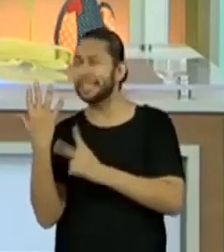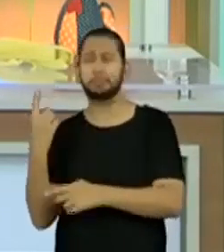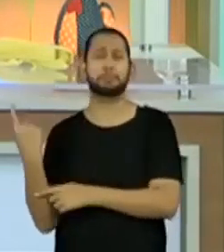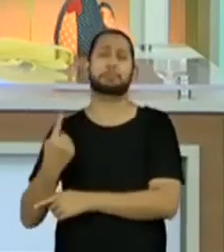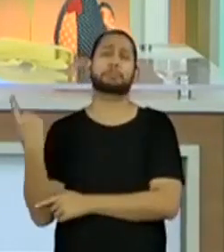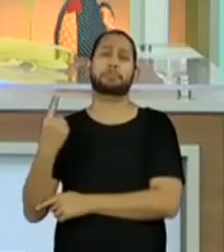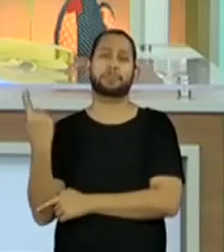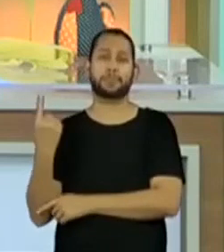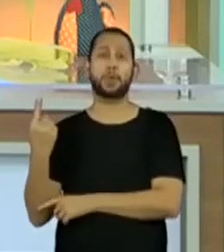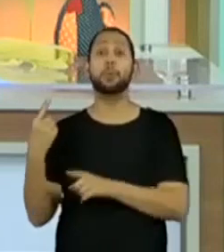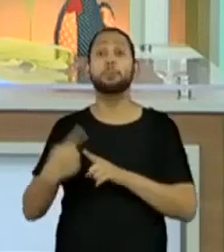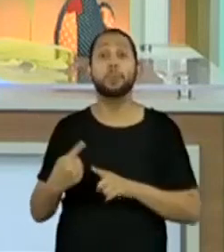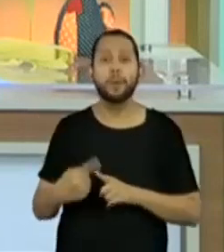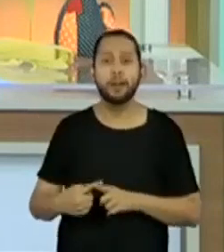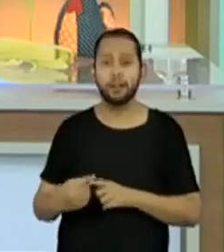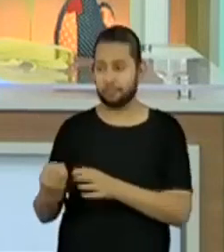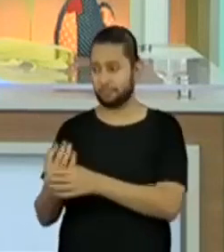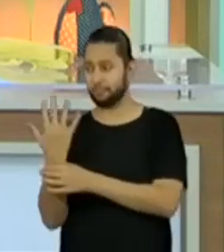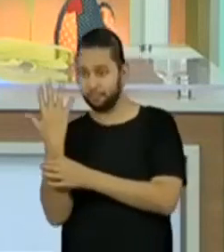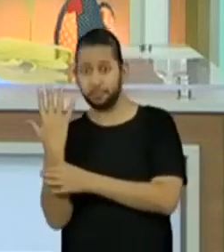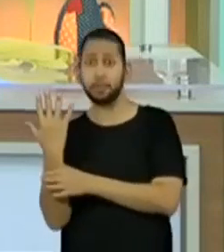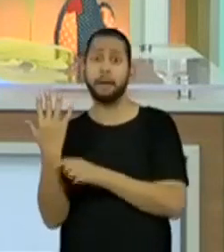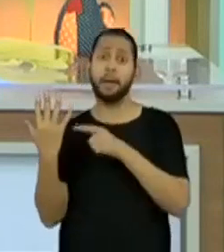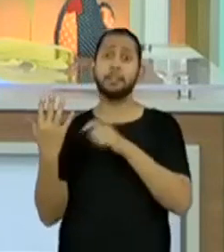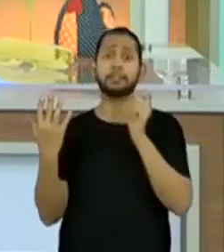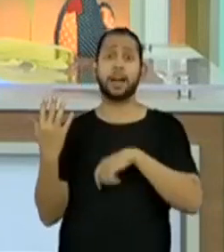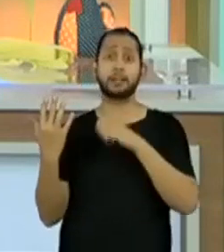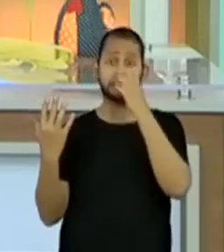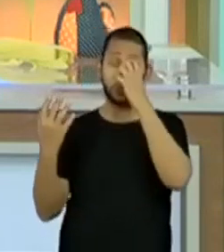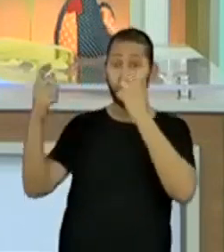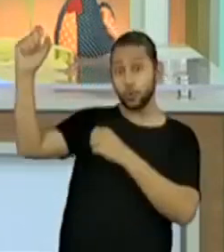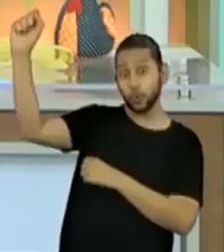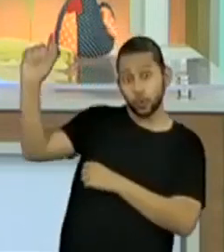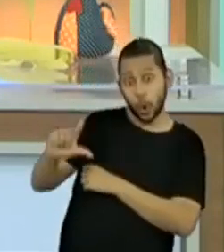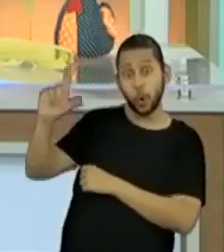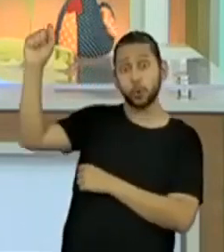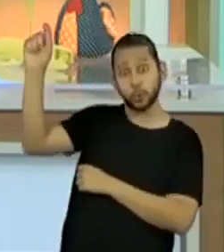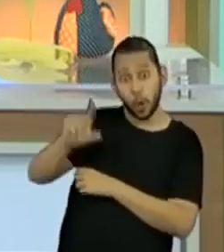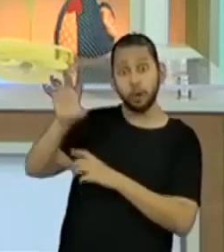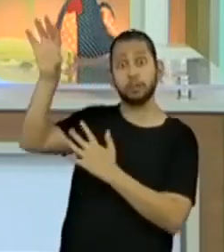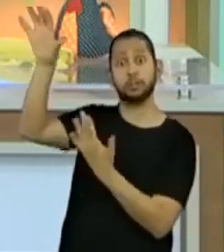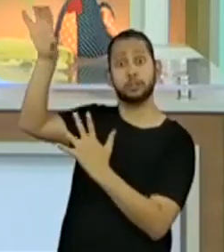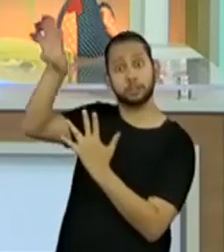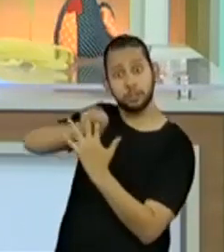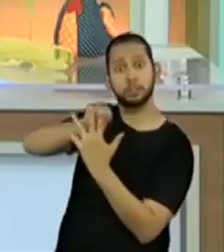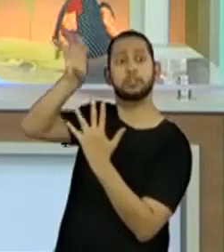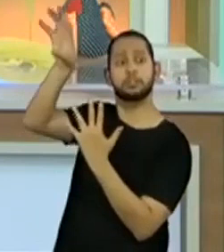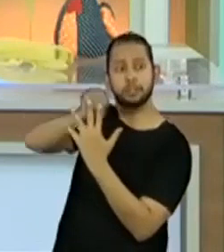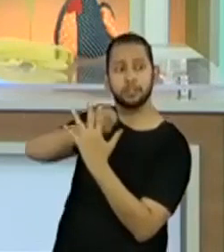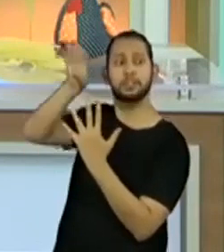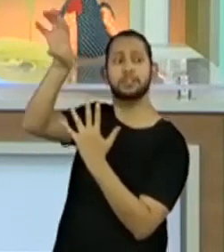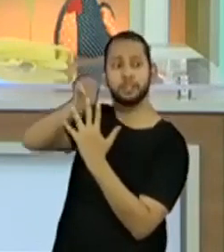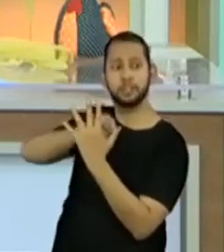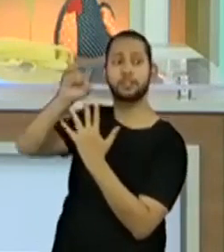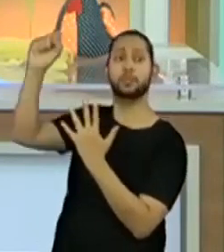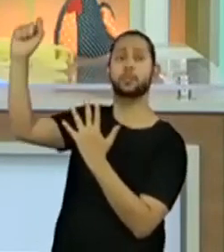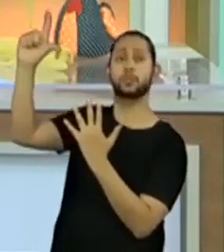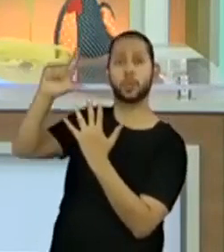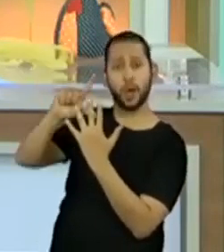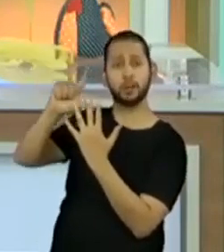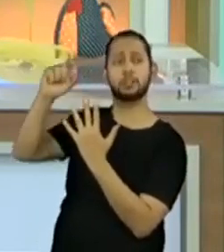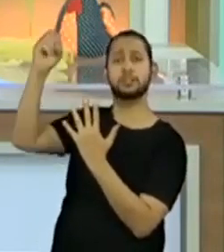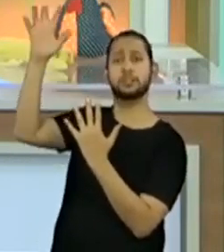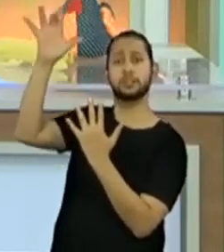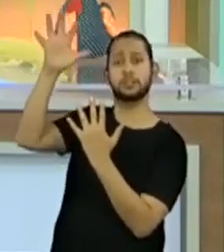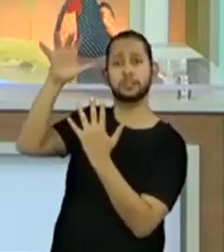Por quê? Porque só elas são capazes de captar a energia do sol. Ah, mas